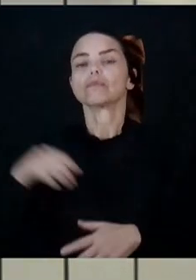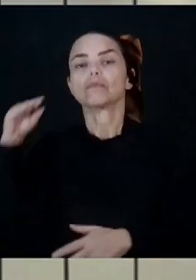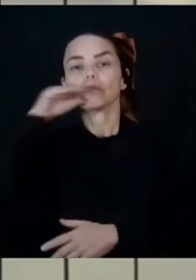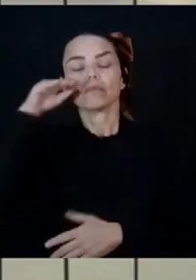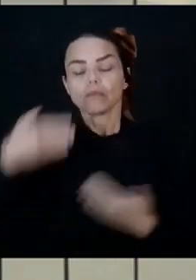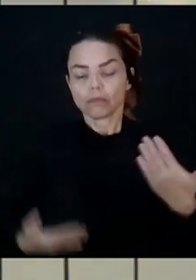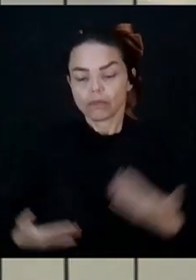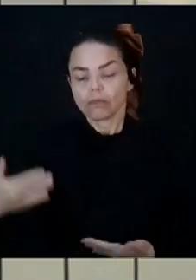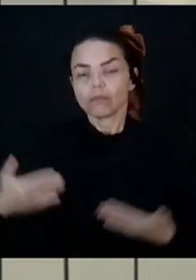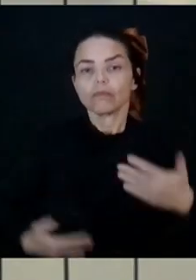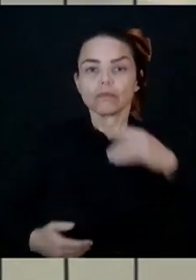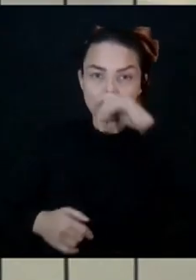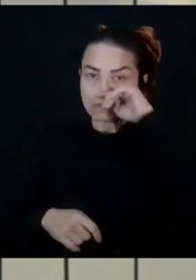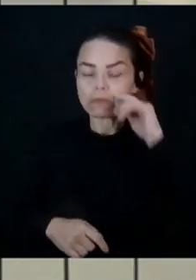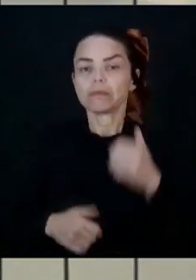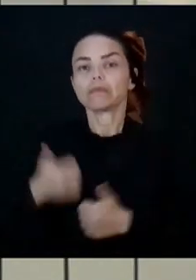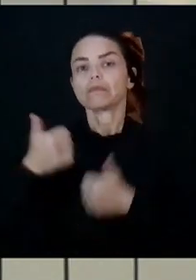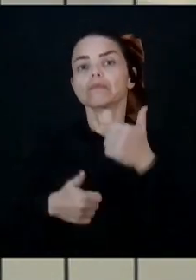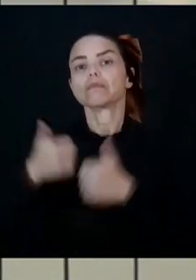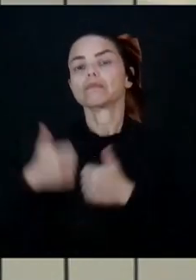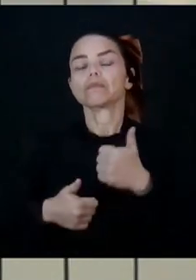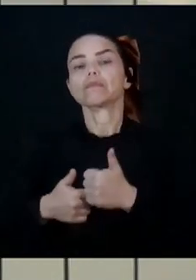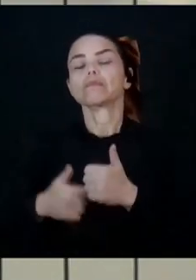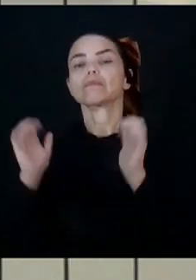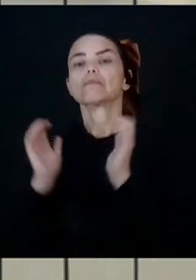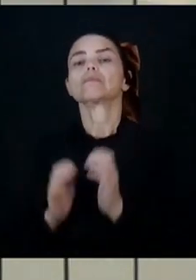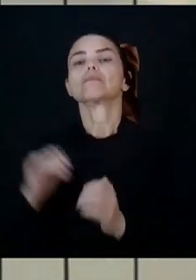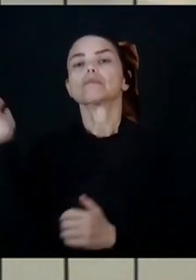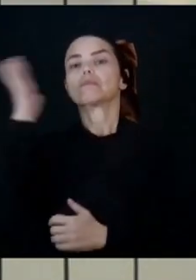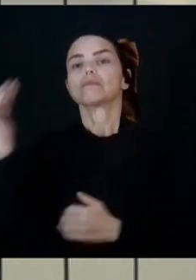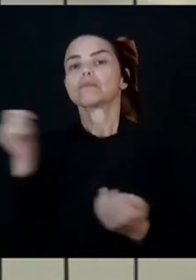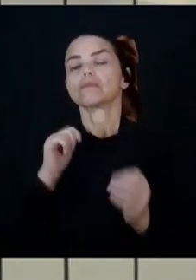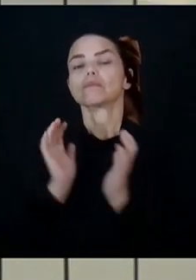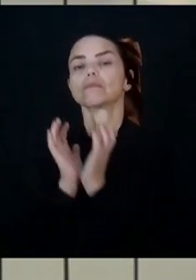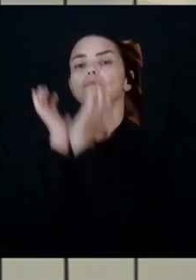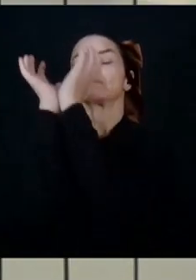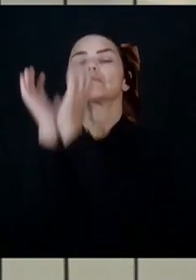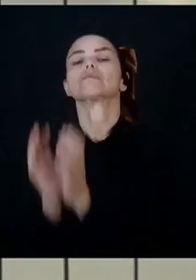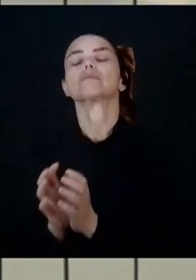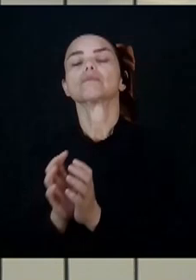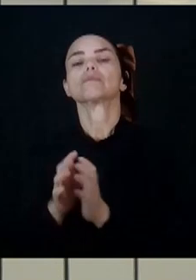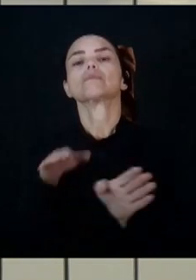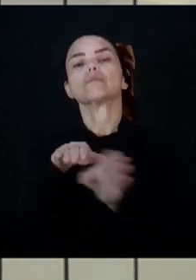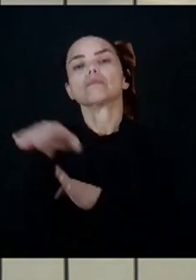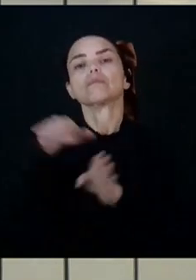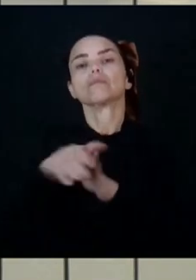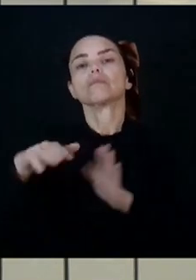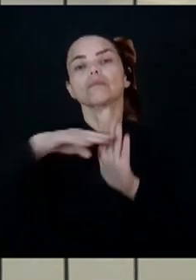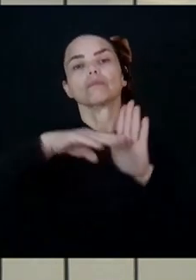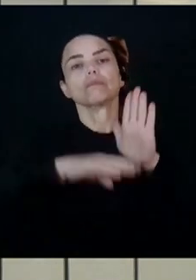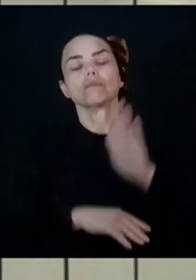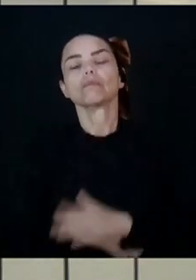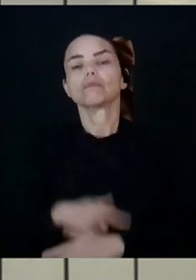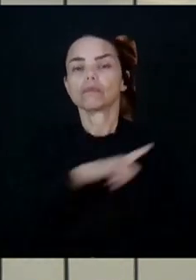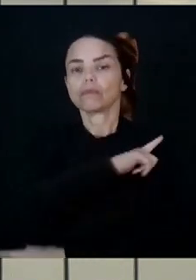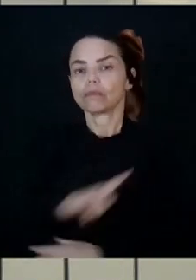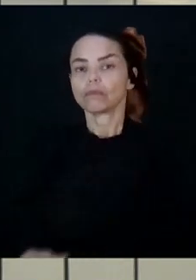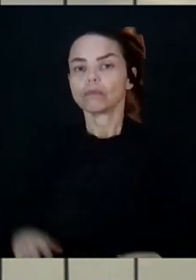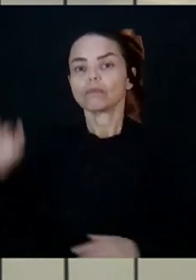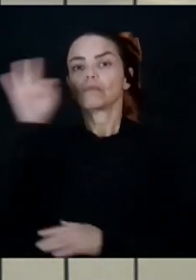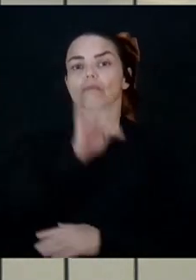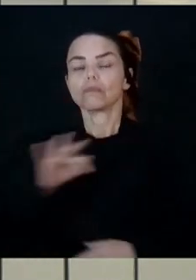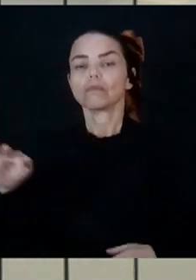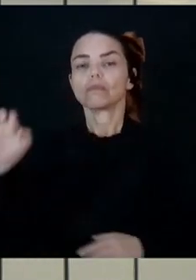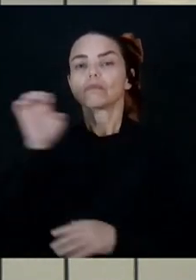para os Jogos do Brasil na Copa. A cidade vai seguir as orientações adotadas pelos governos federal e